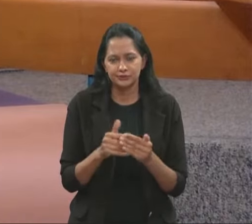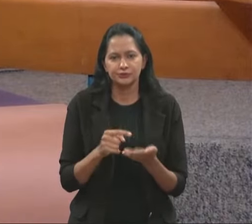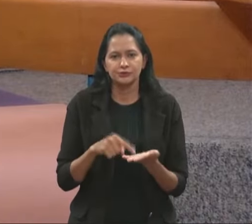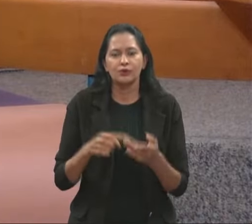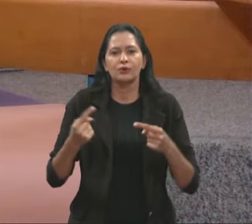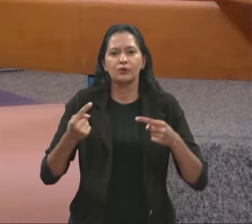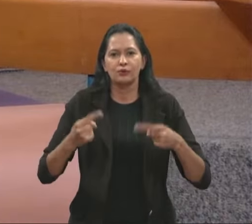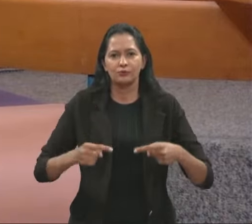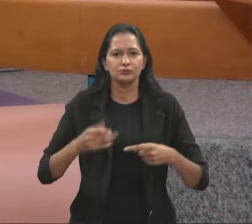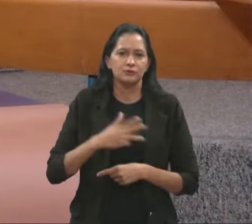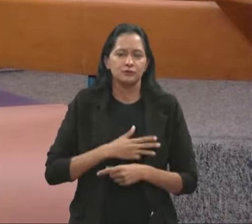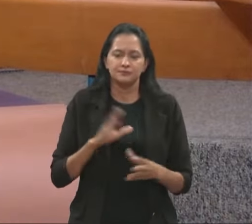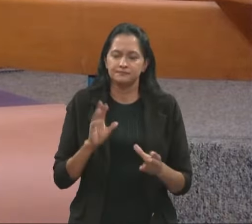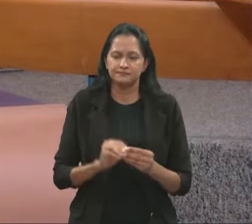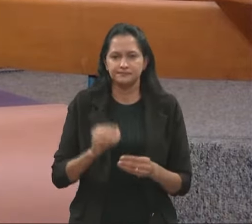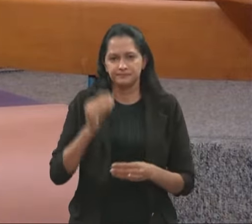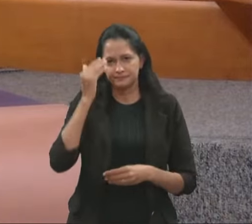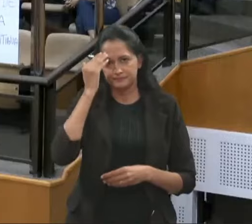vereador Cabo Sena.